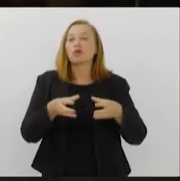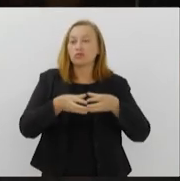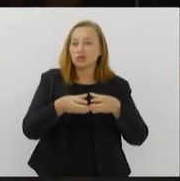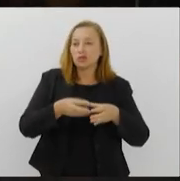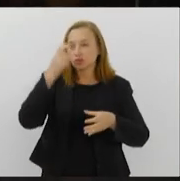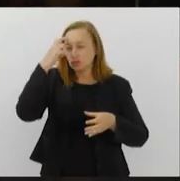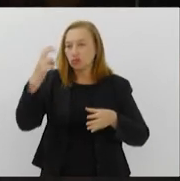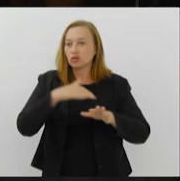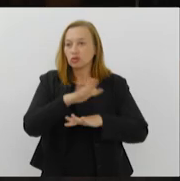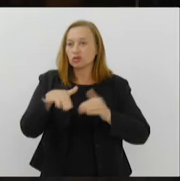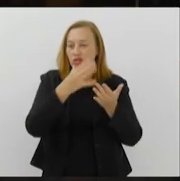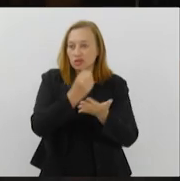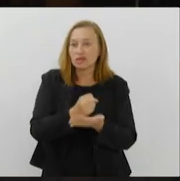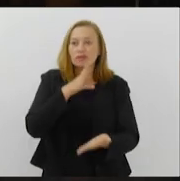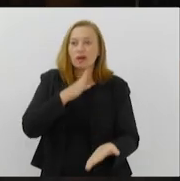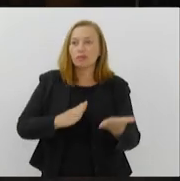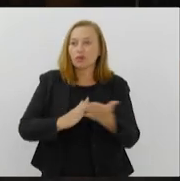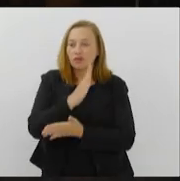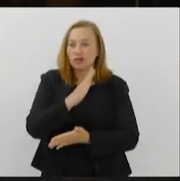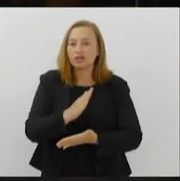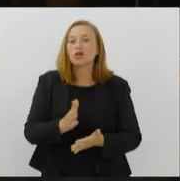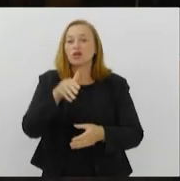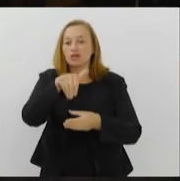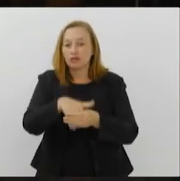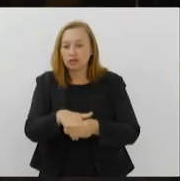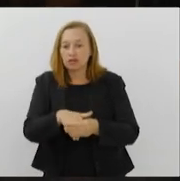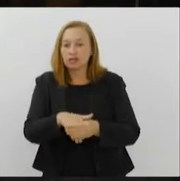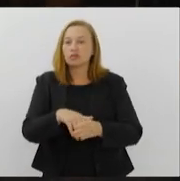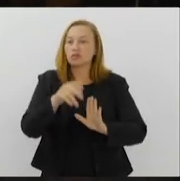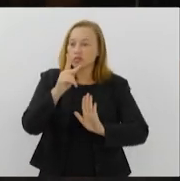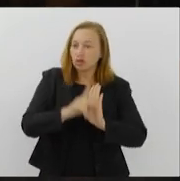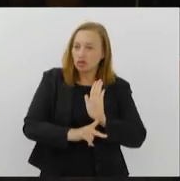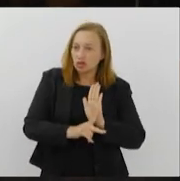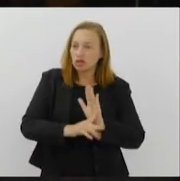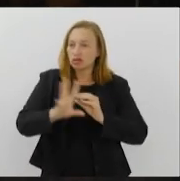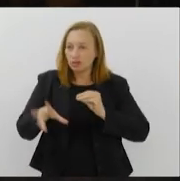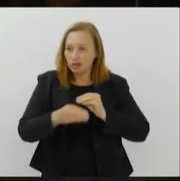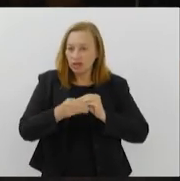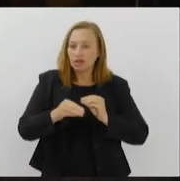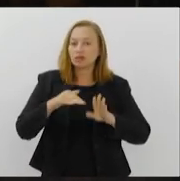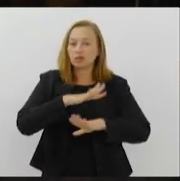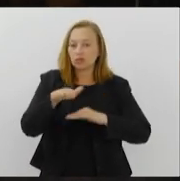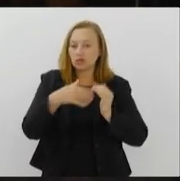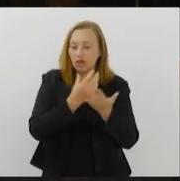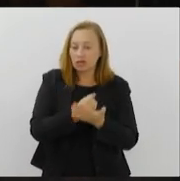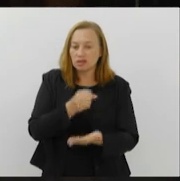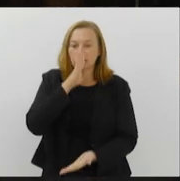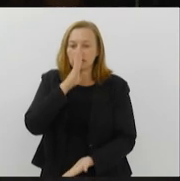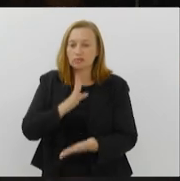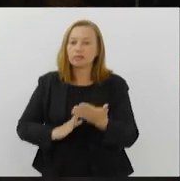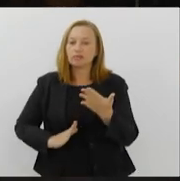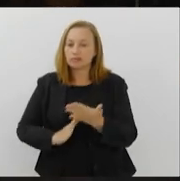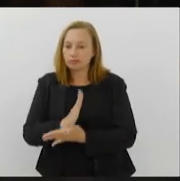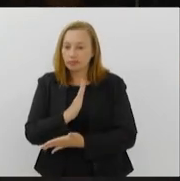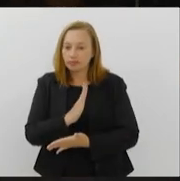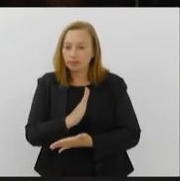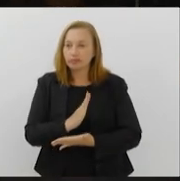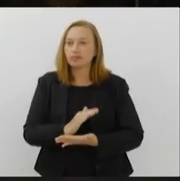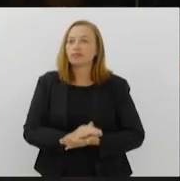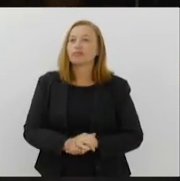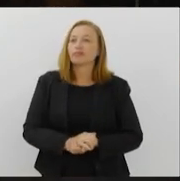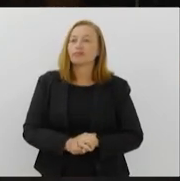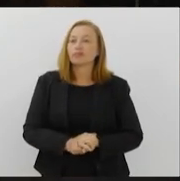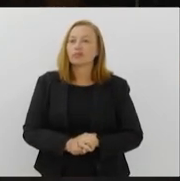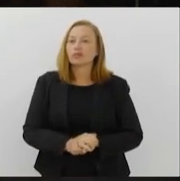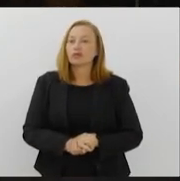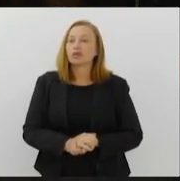aprovam, permaneçam como estão, aprovado. Em votação, o projeto assim emendado. Senhores que aprovam, permaneçam como estão, aprovado.